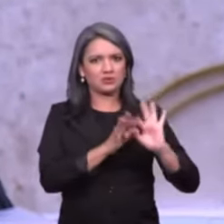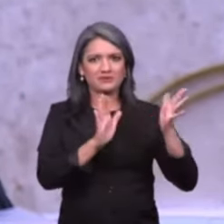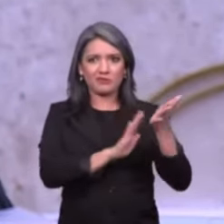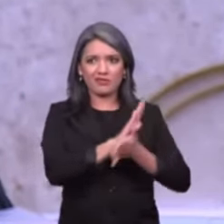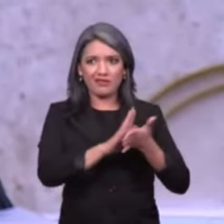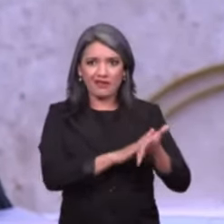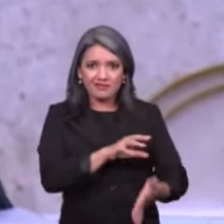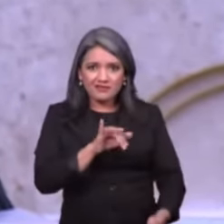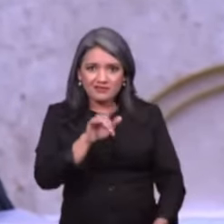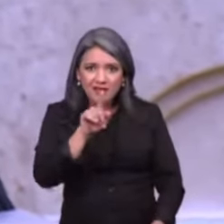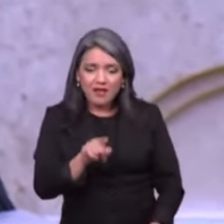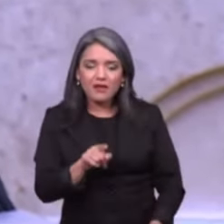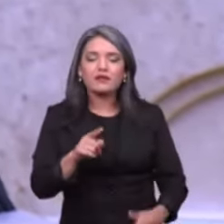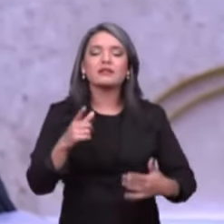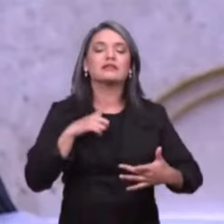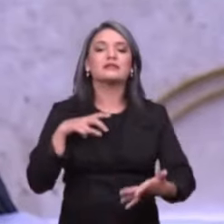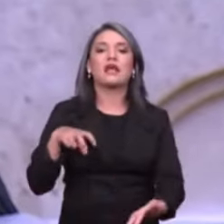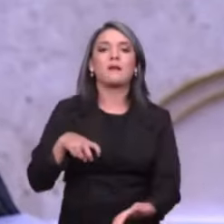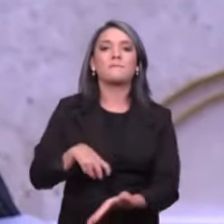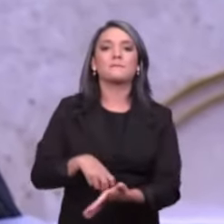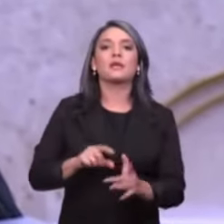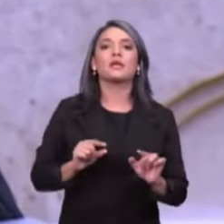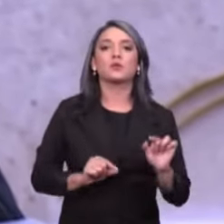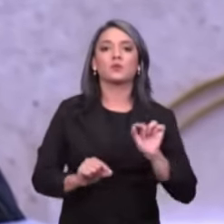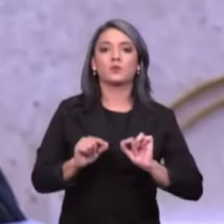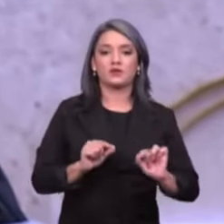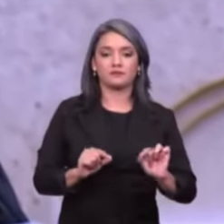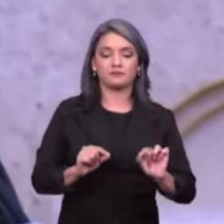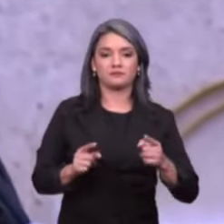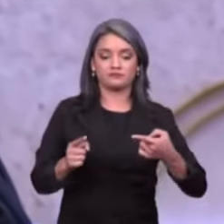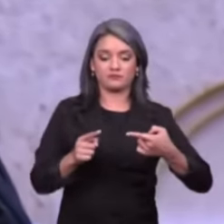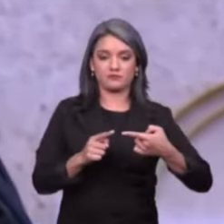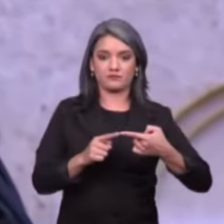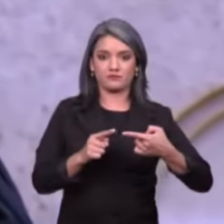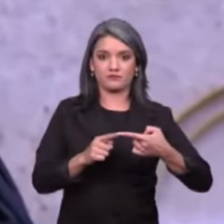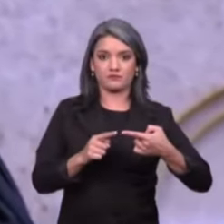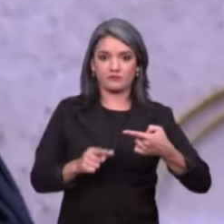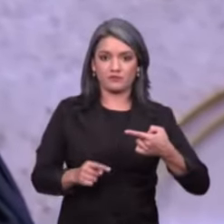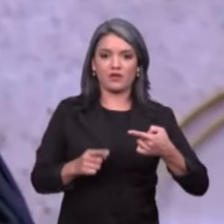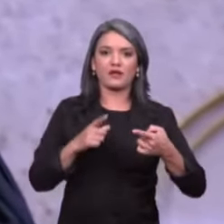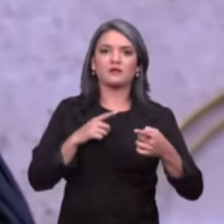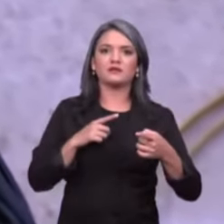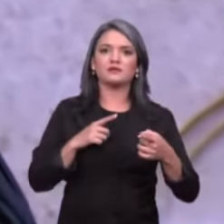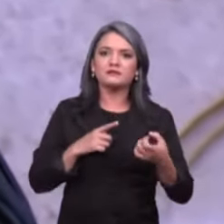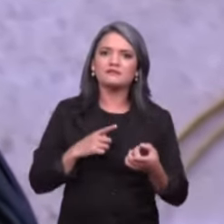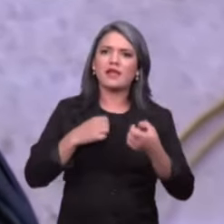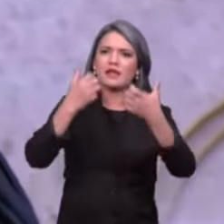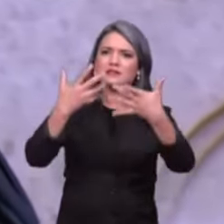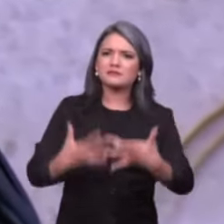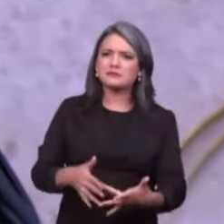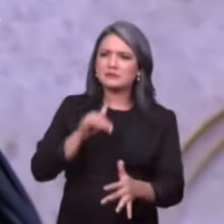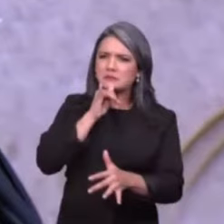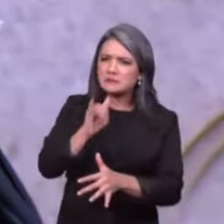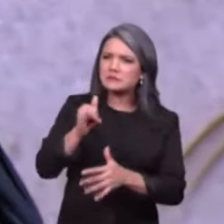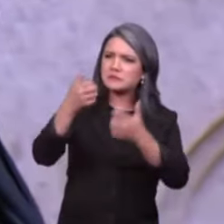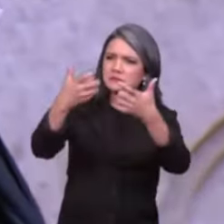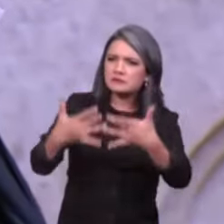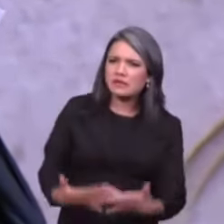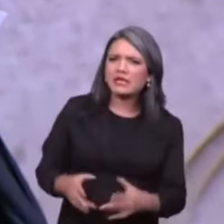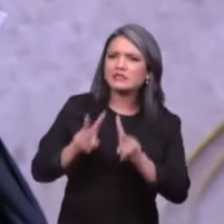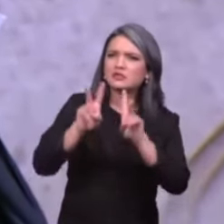será submetido às seguintes penas: 1. Advertência sobre os efeitos das